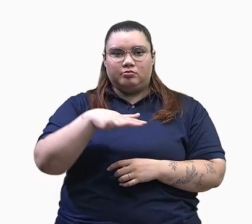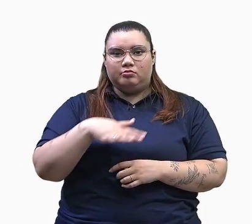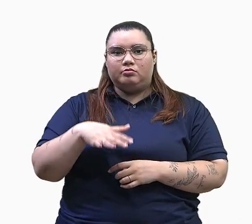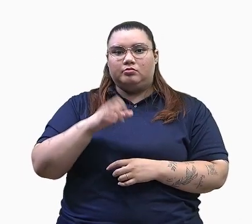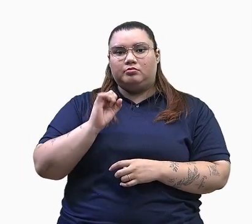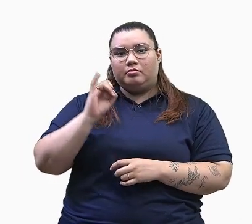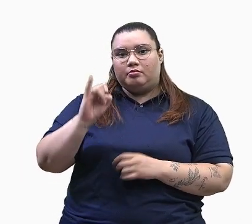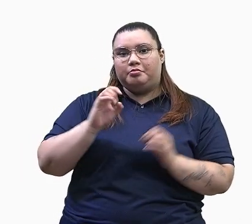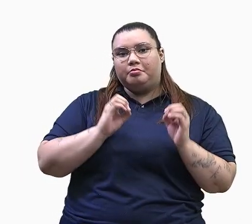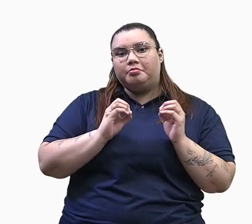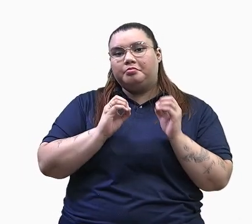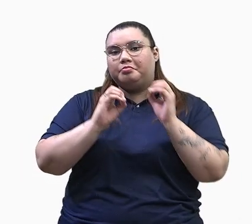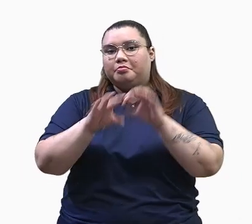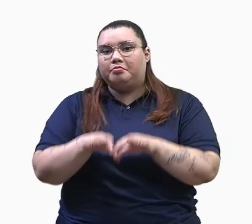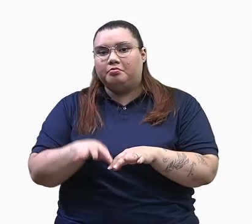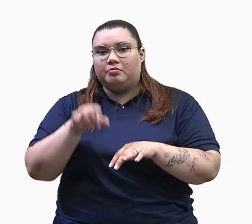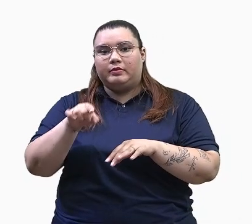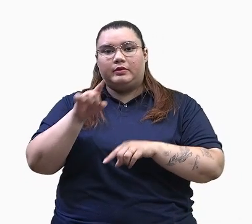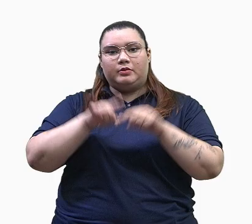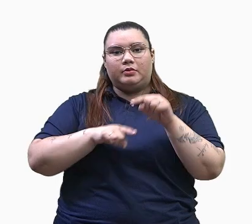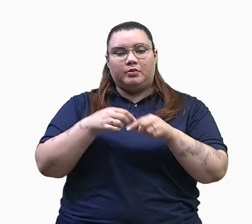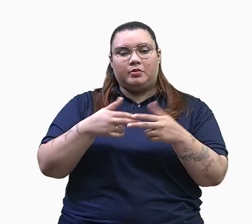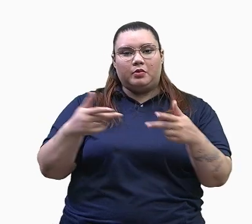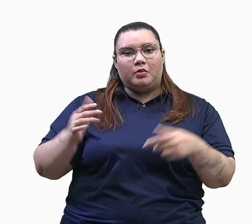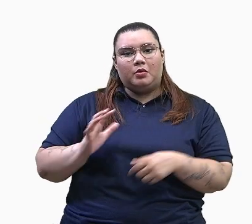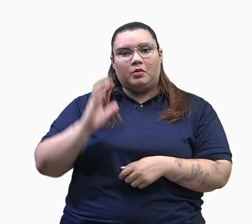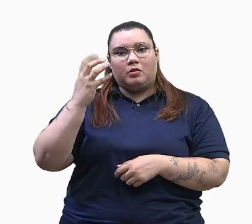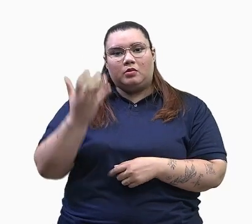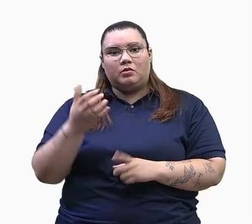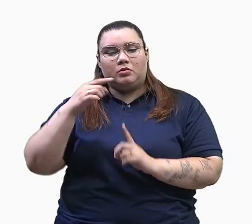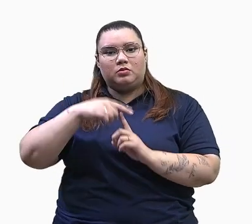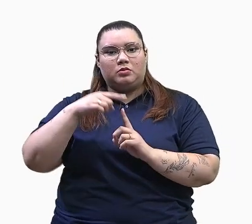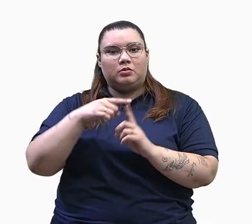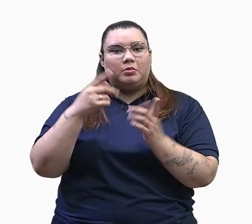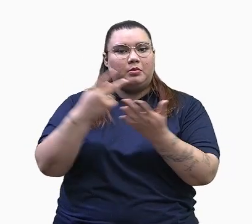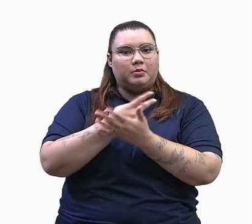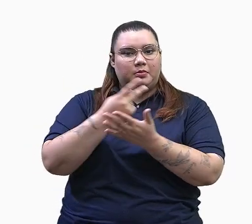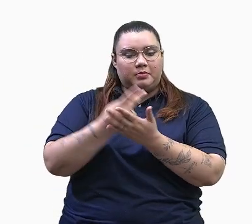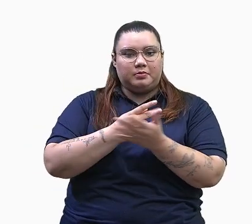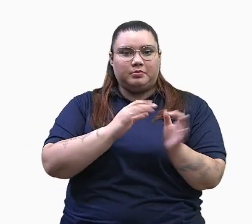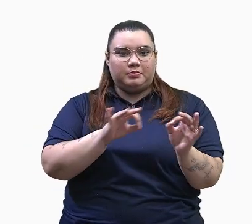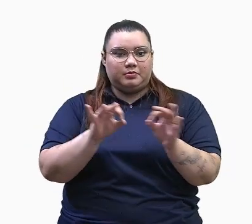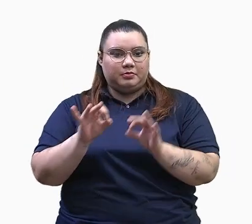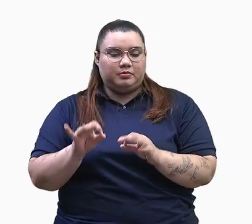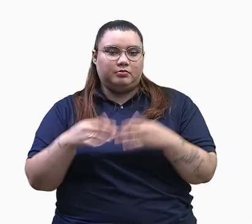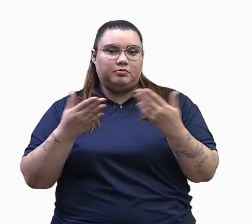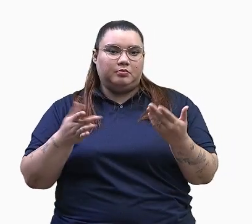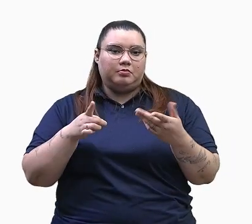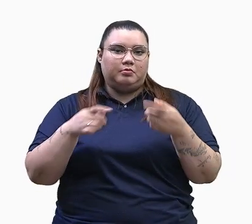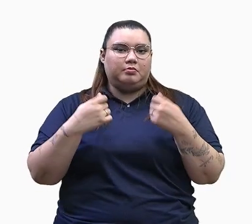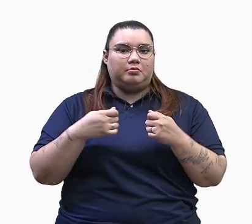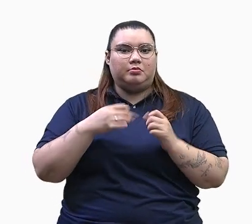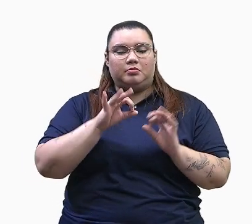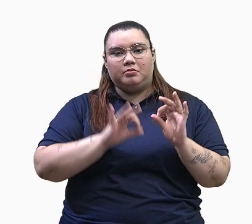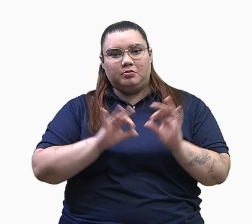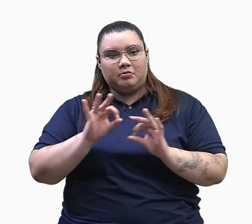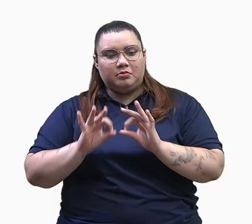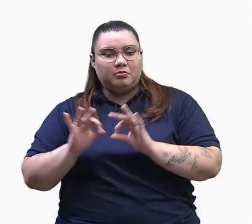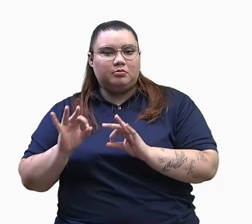esse descarte ele ocorre, por exemplo, de forma inadequada, né? Então, isso precisa ser